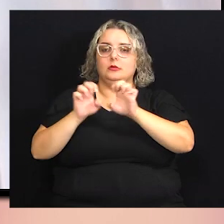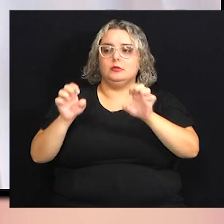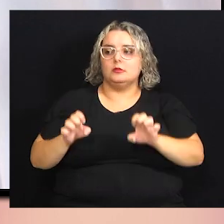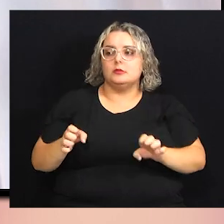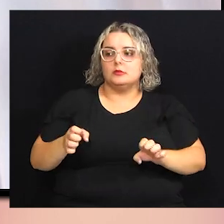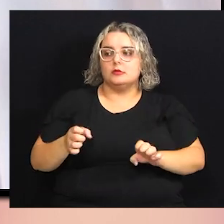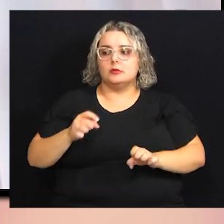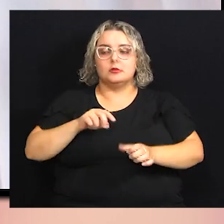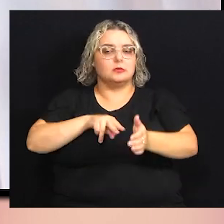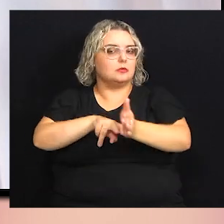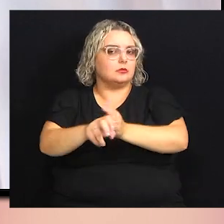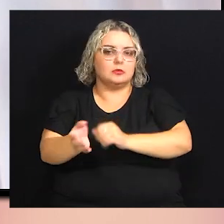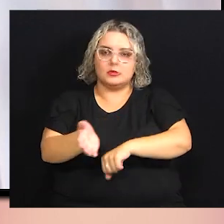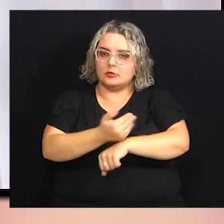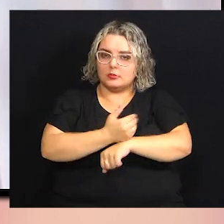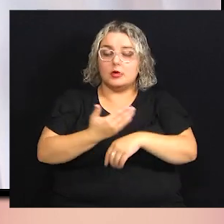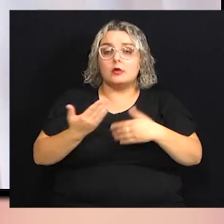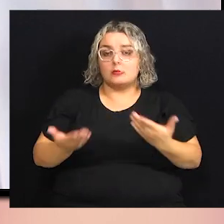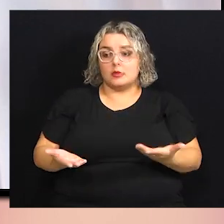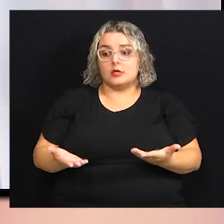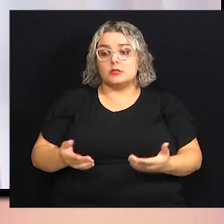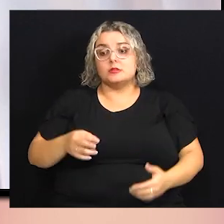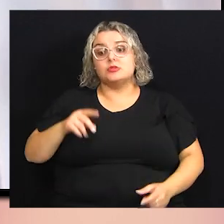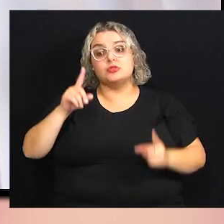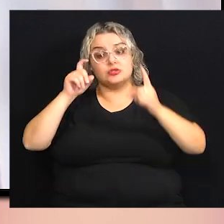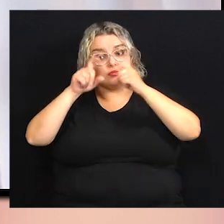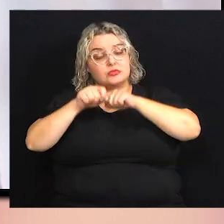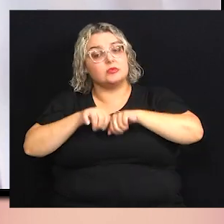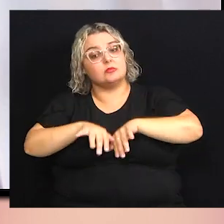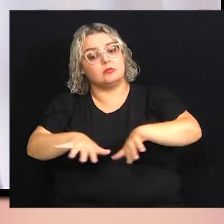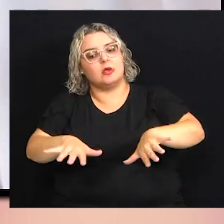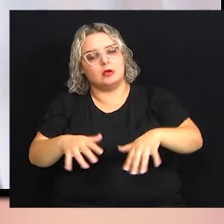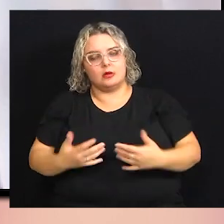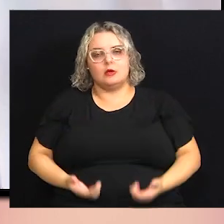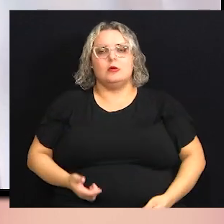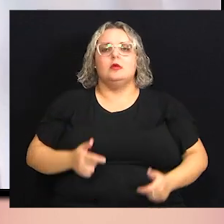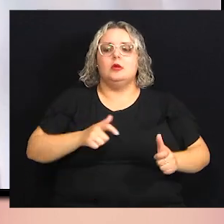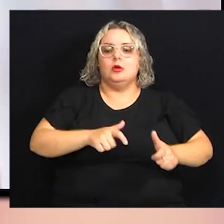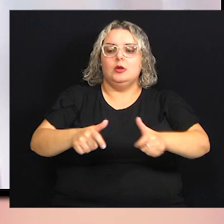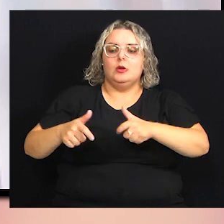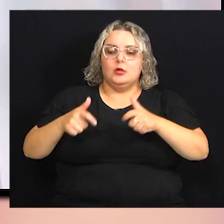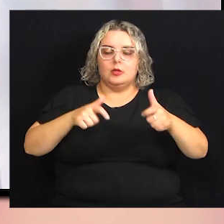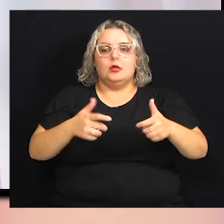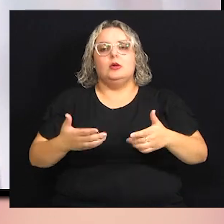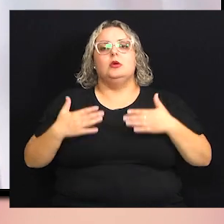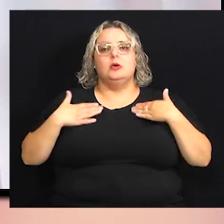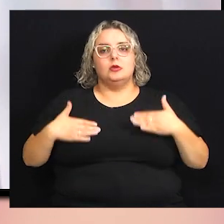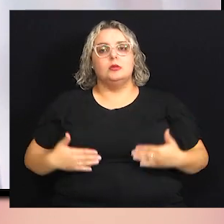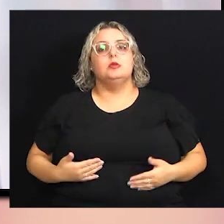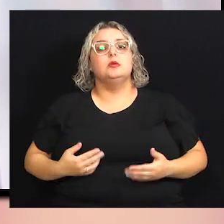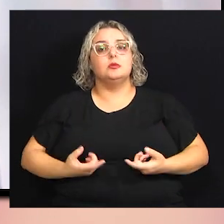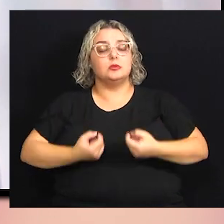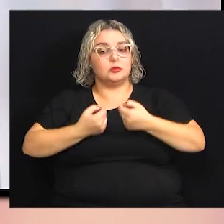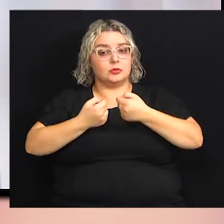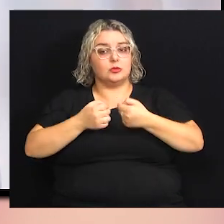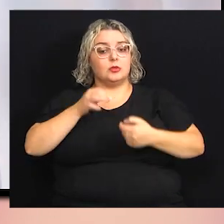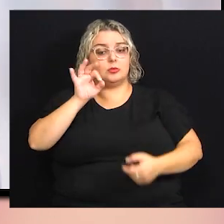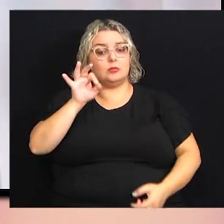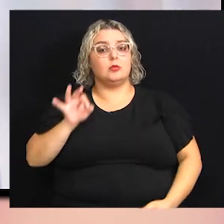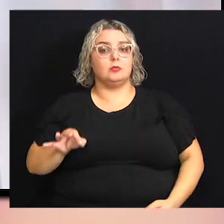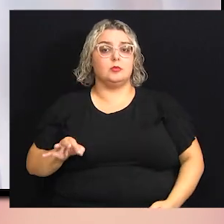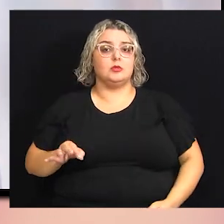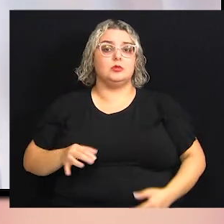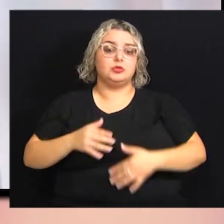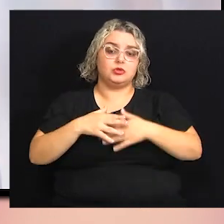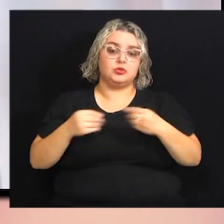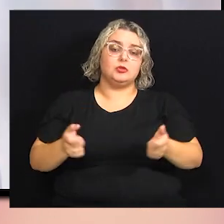estruturas, se você não faz o diagnóstico precoce. Mas como eles raramente se espalham para outros lugares do corpo, são tumores com uma chance